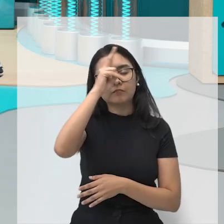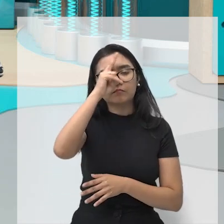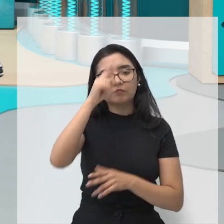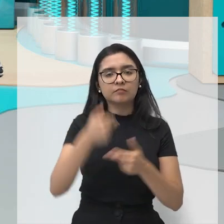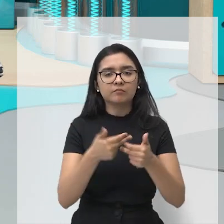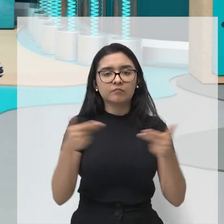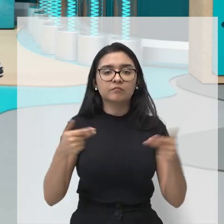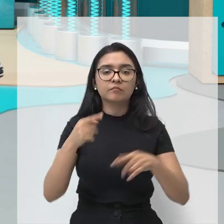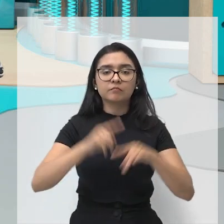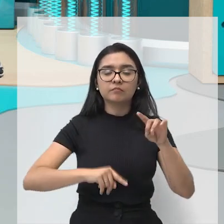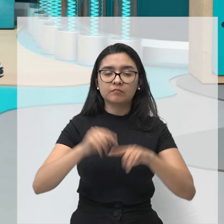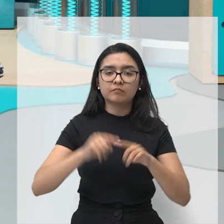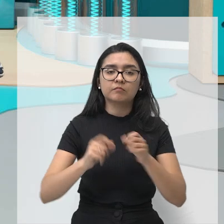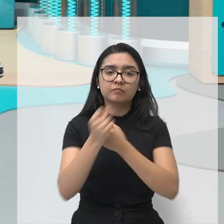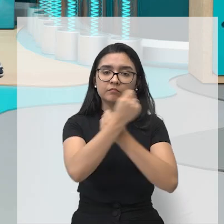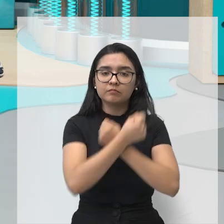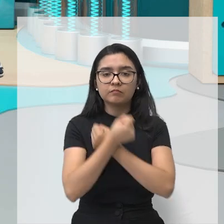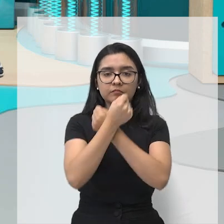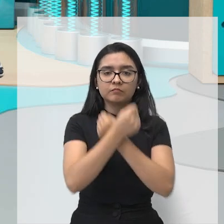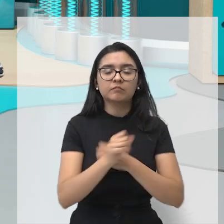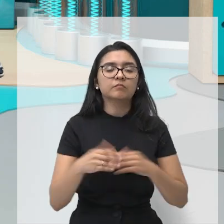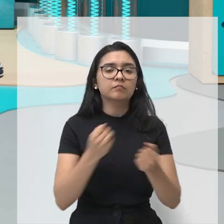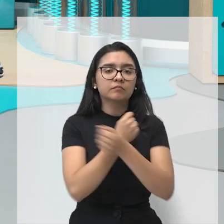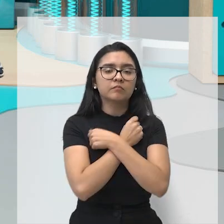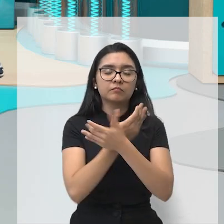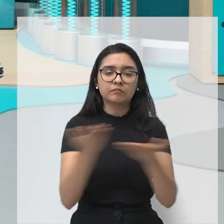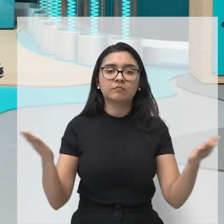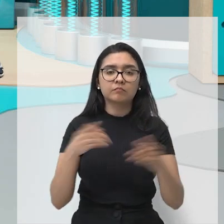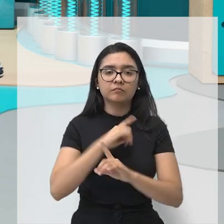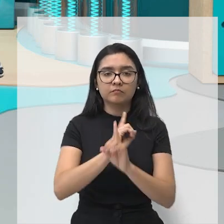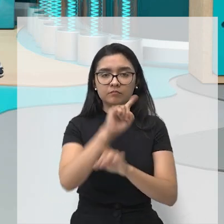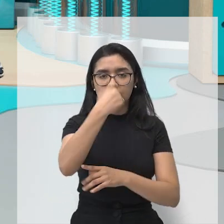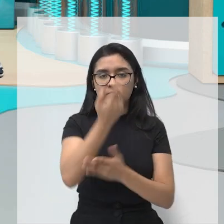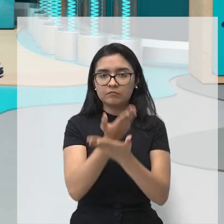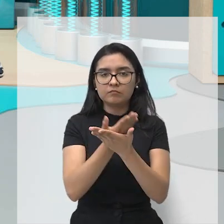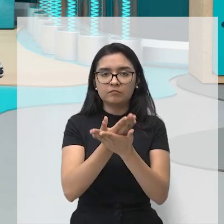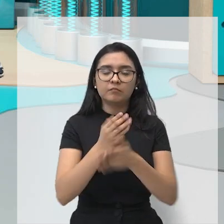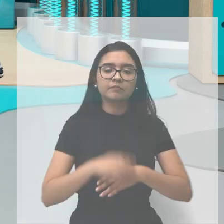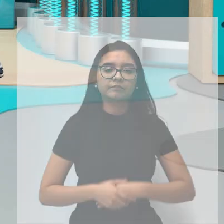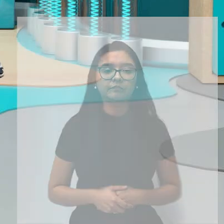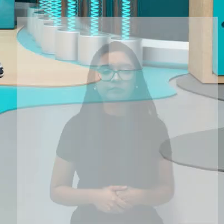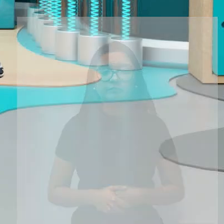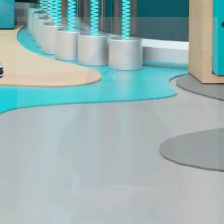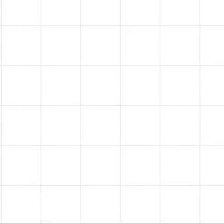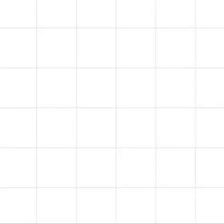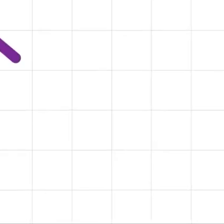dos elementos e equipamentos de segurança. Deixo a todos um forte abraço e até a próxima.